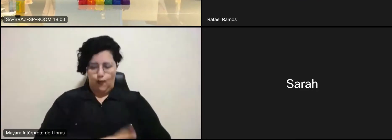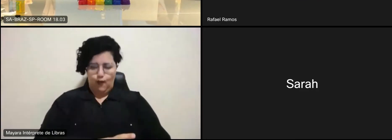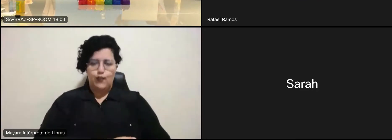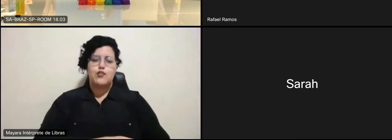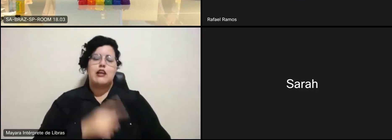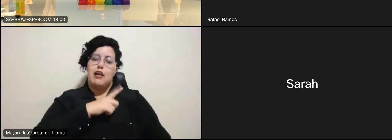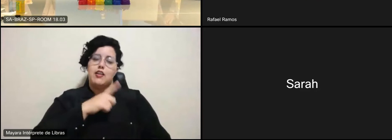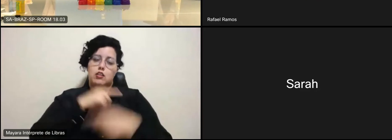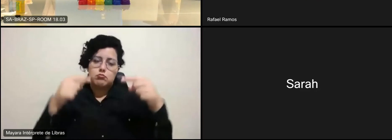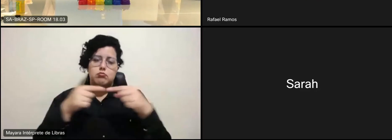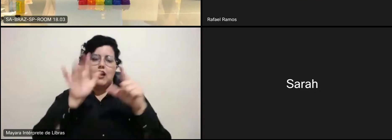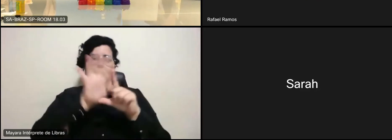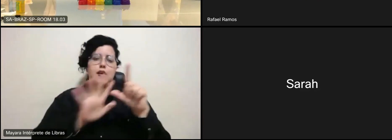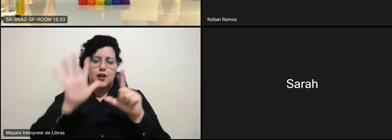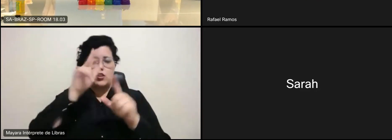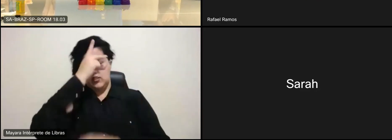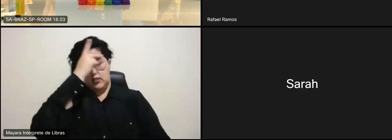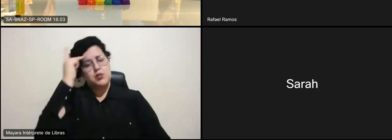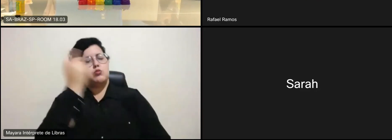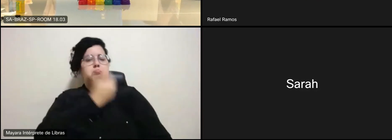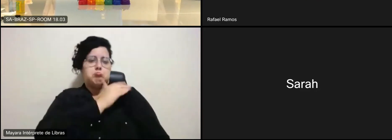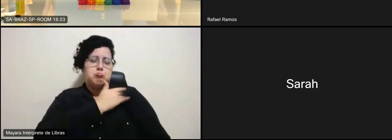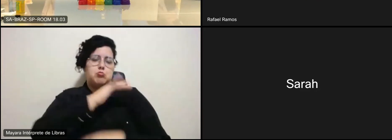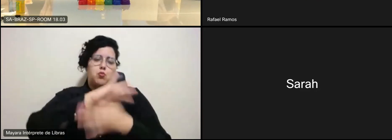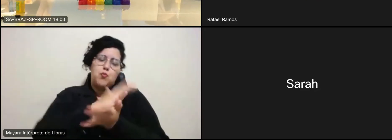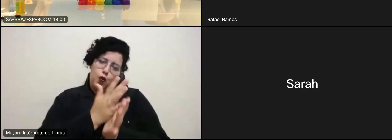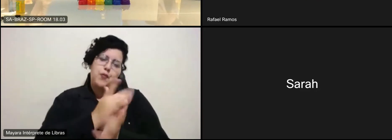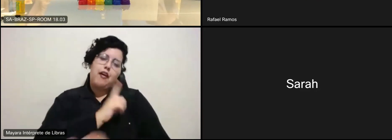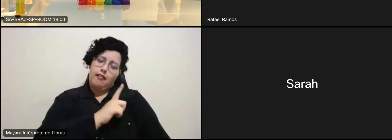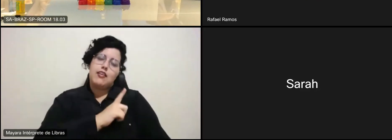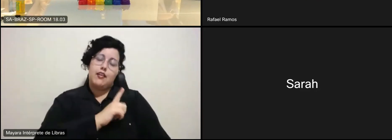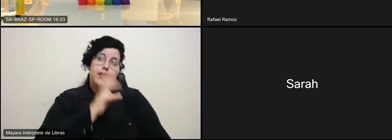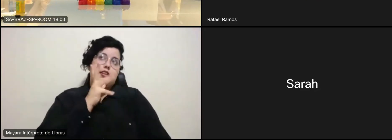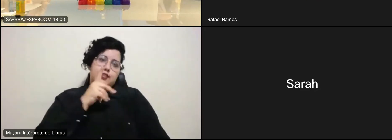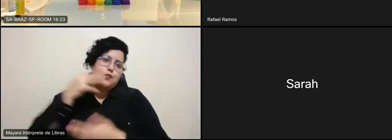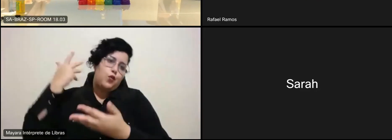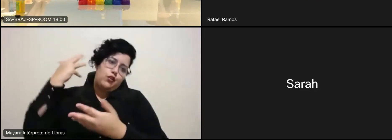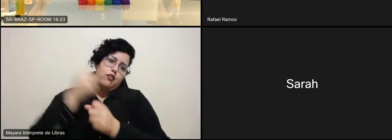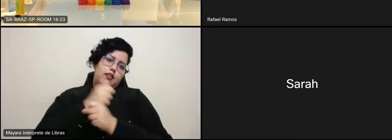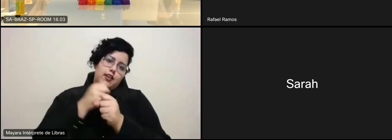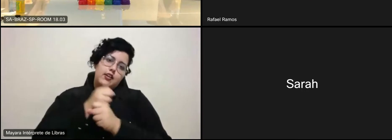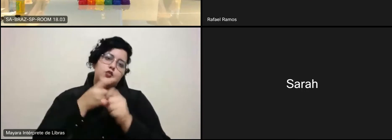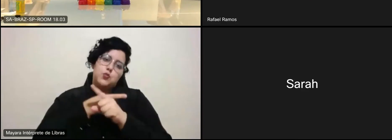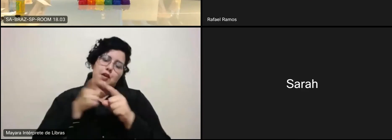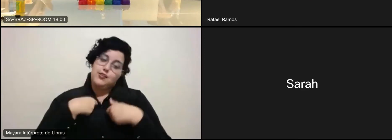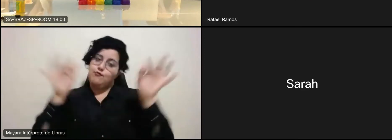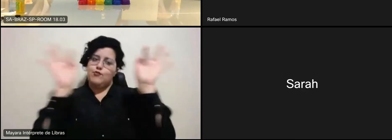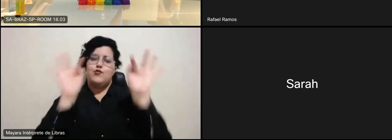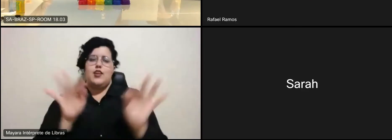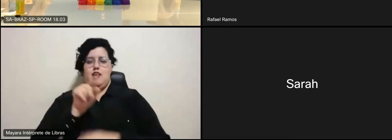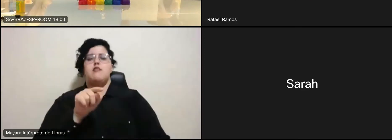associada a uma imagem de alguém que é homofóbico. E graças a Deus, demoramos para chegar nisso, mas eu fico feliz quando eu vejo